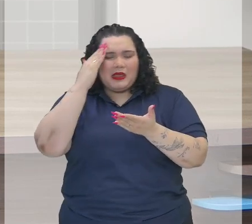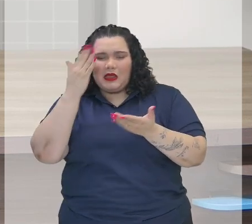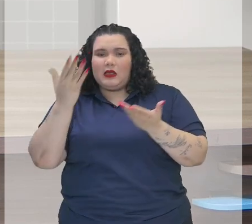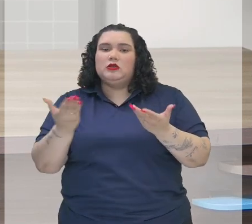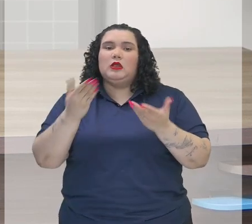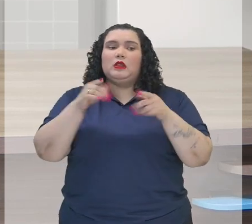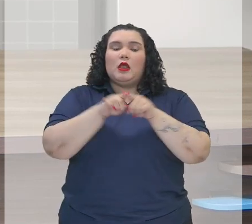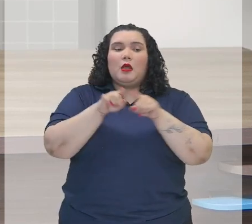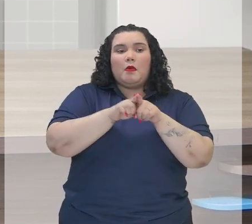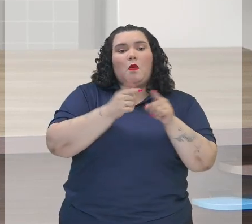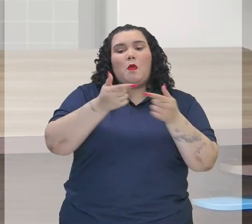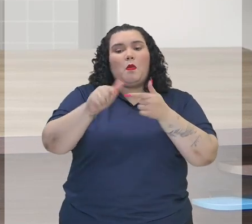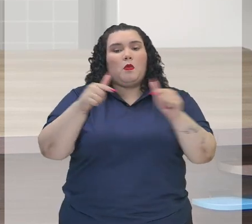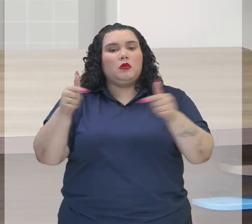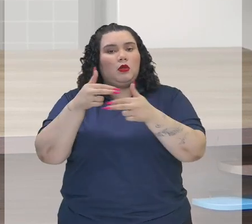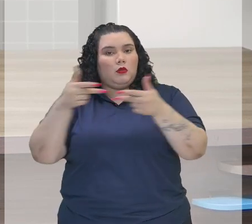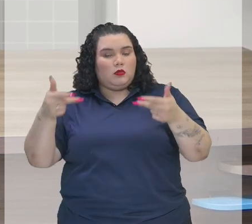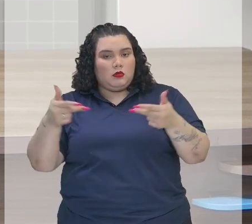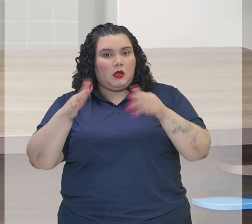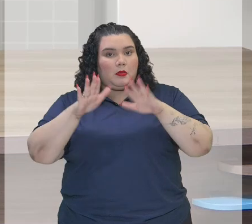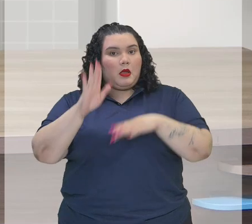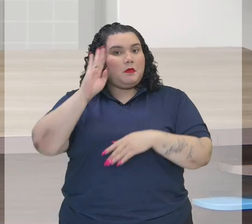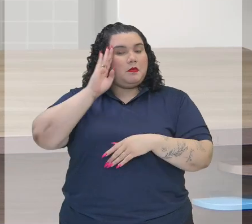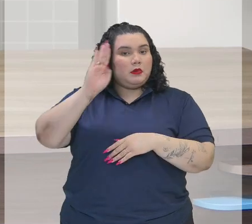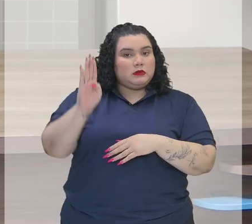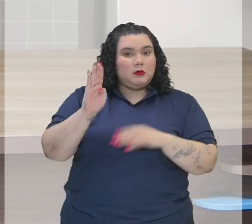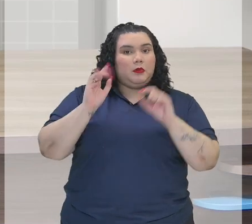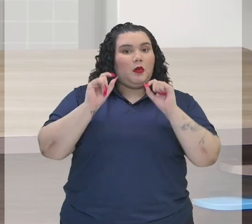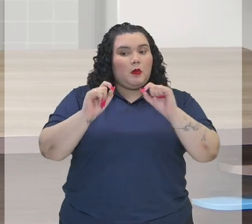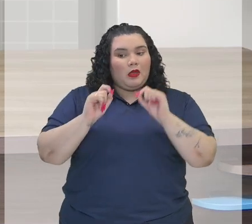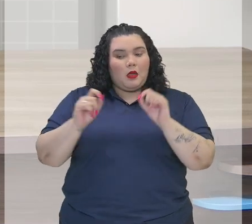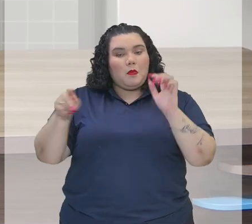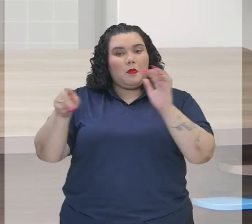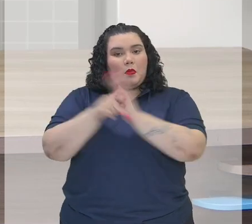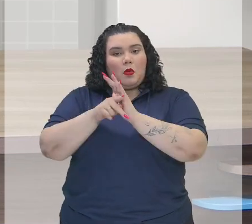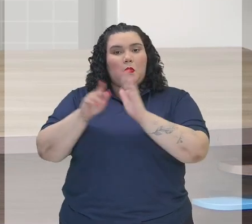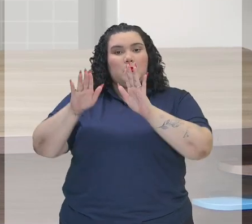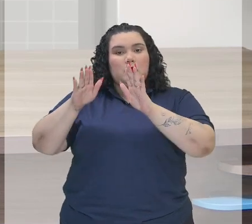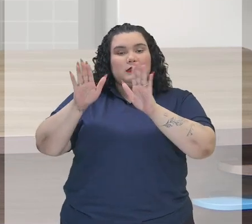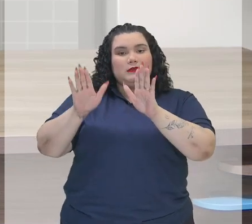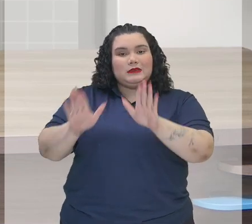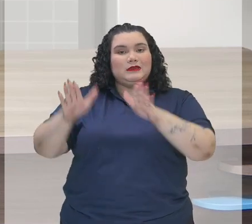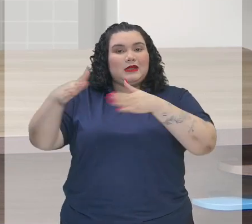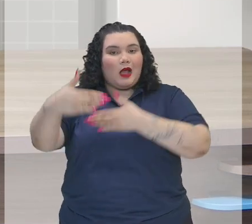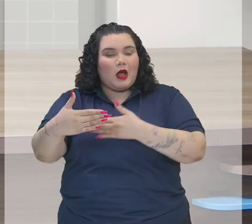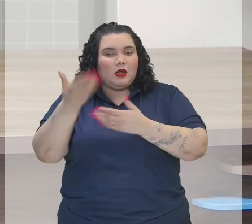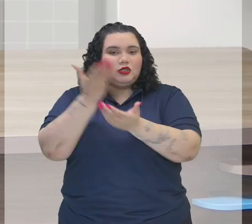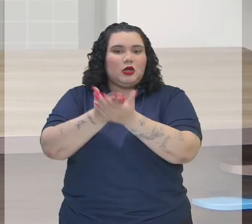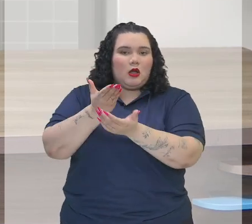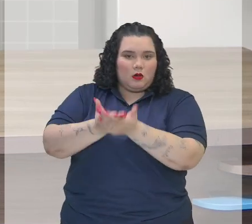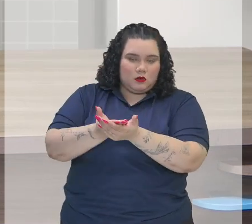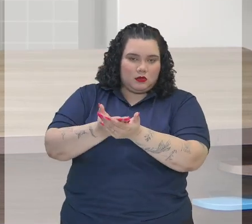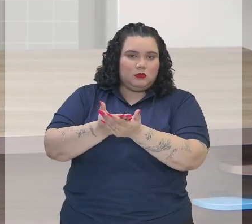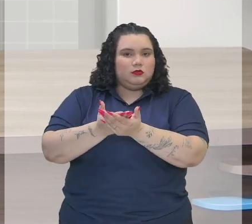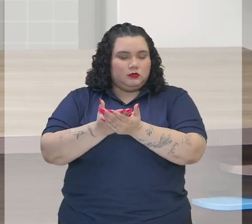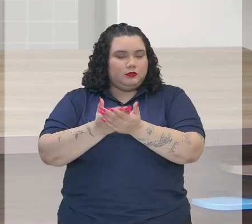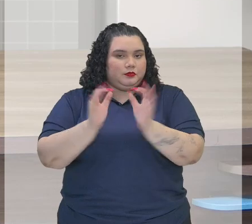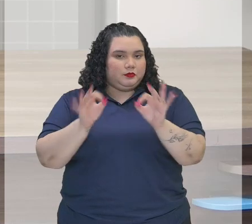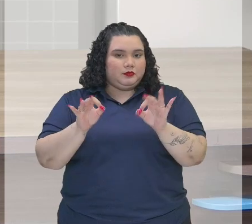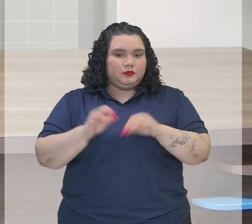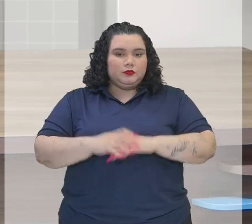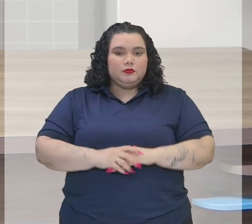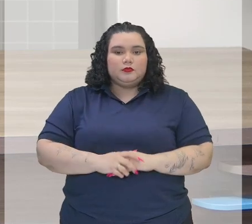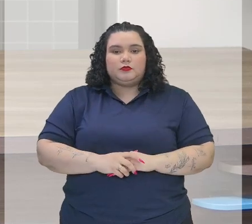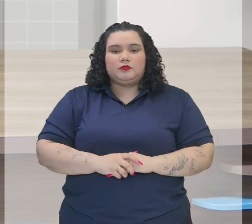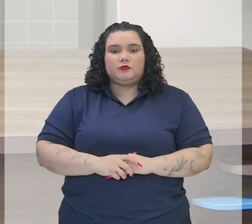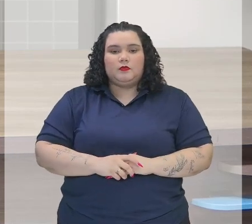ali no dia, mas vamos priorizar o do contexto de sala de aula. Não significa dizer que não possa entrar outras atividades.